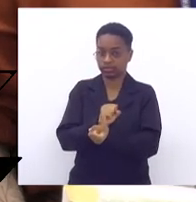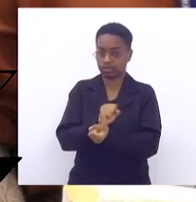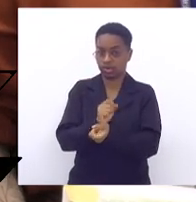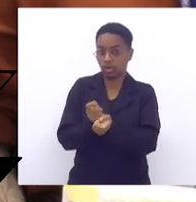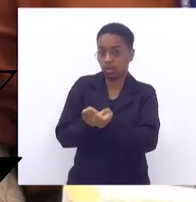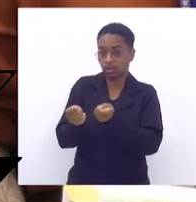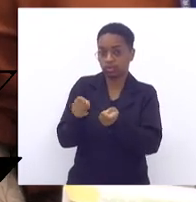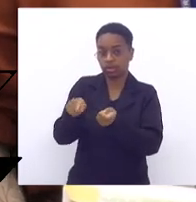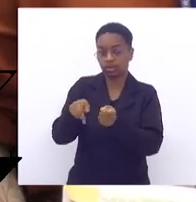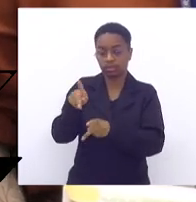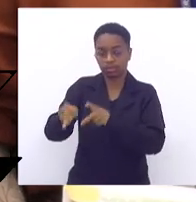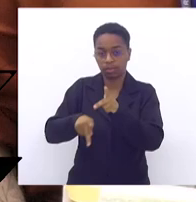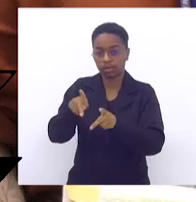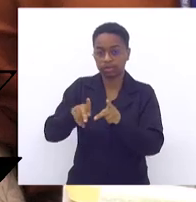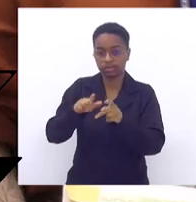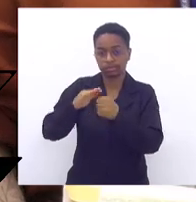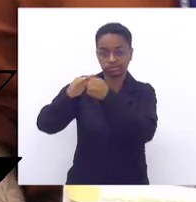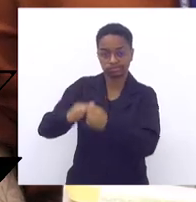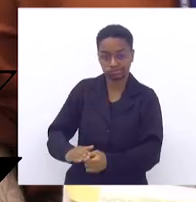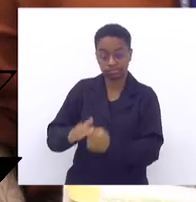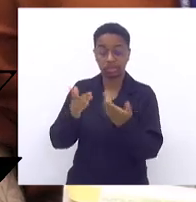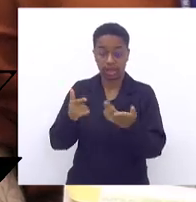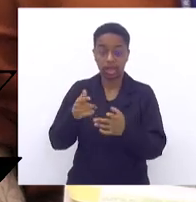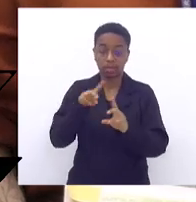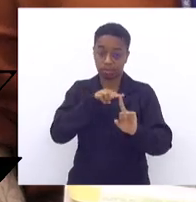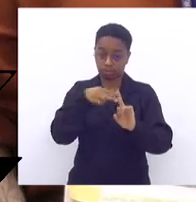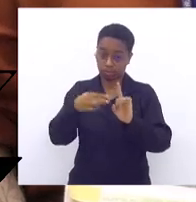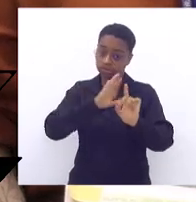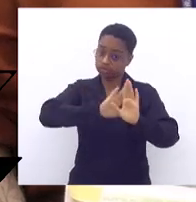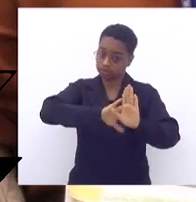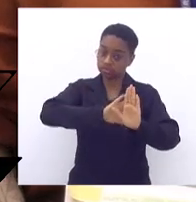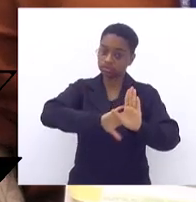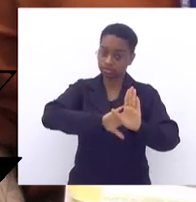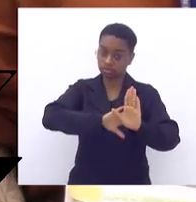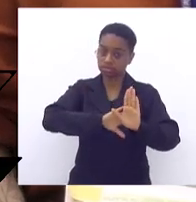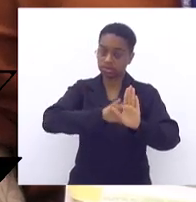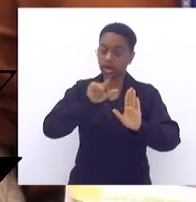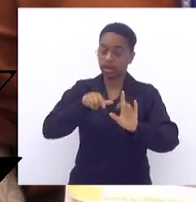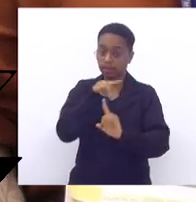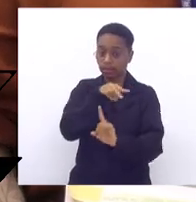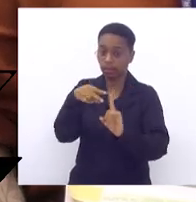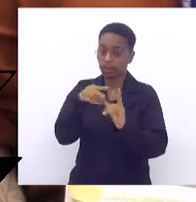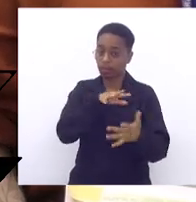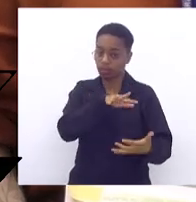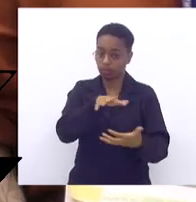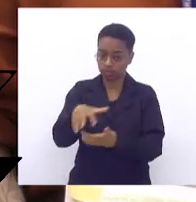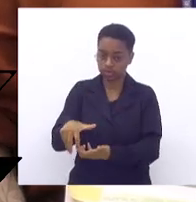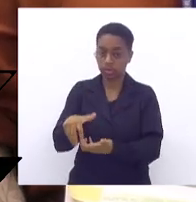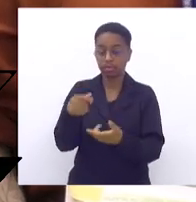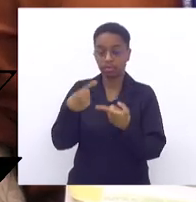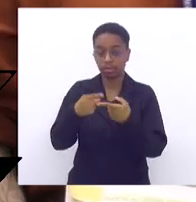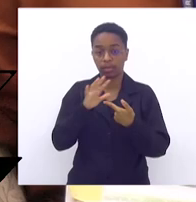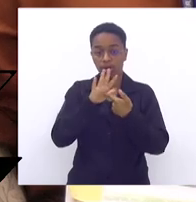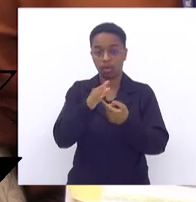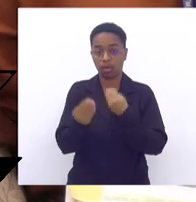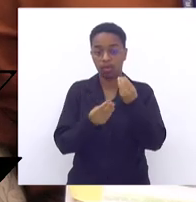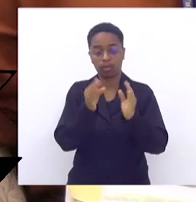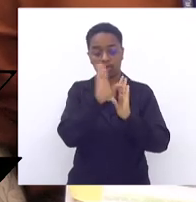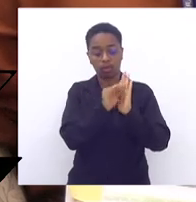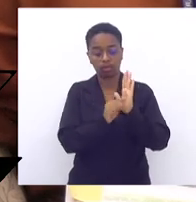físico de uma população sobre outra? Isso é uma visão ideológica, né? Isso é uma visão de mundo que se reflete num conteúdo